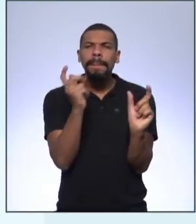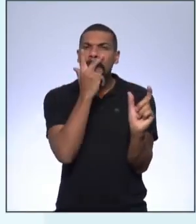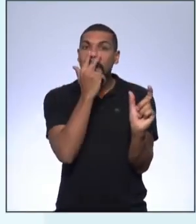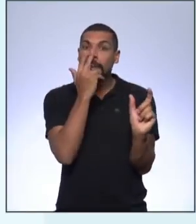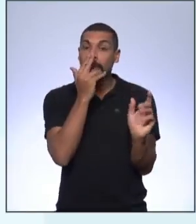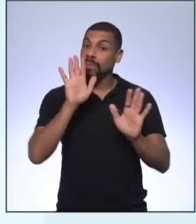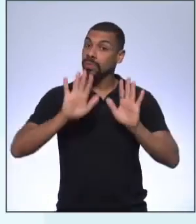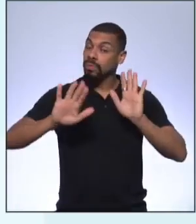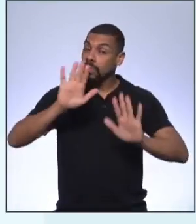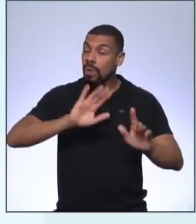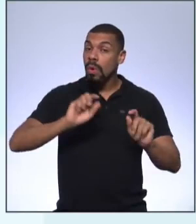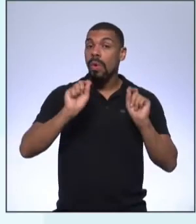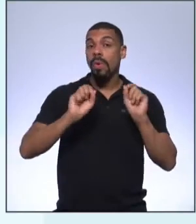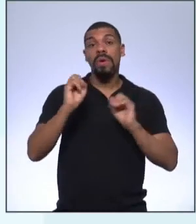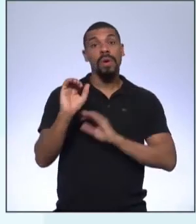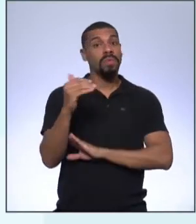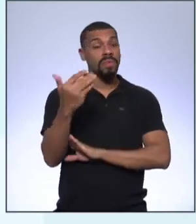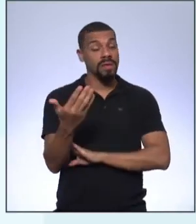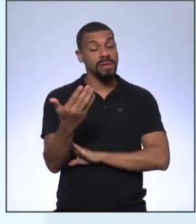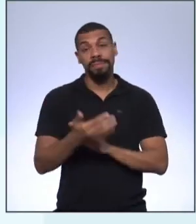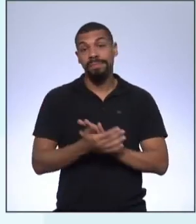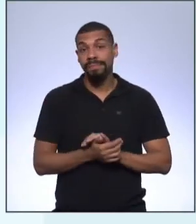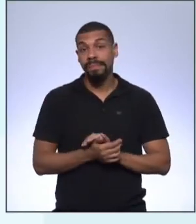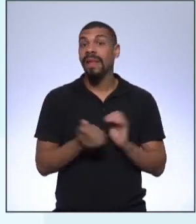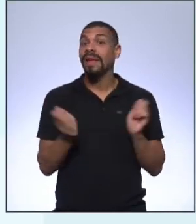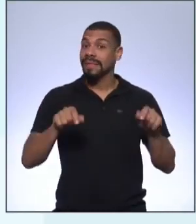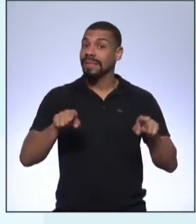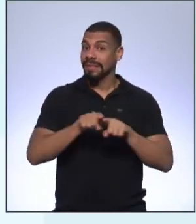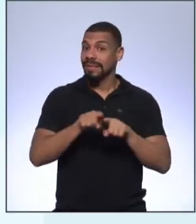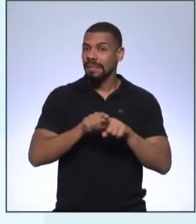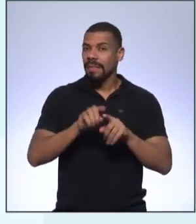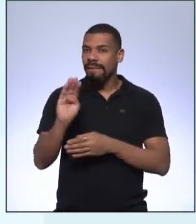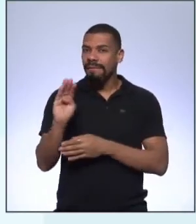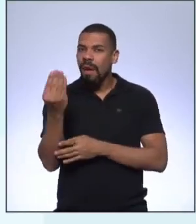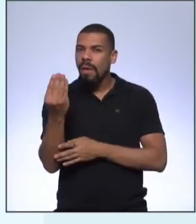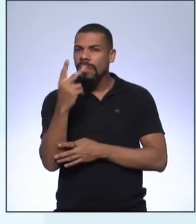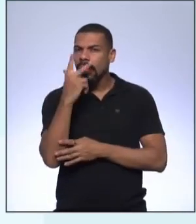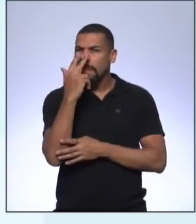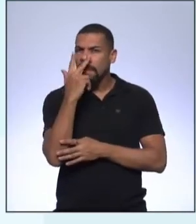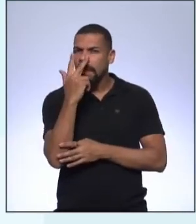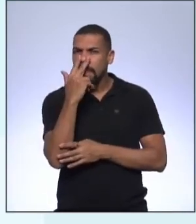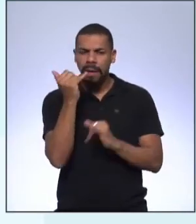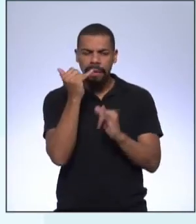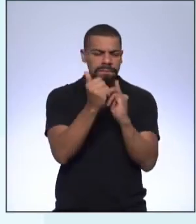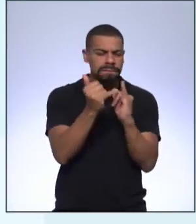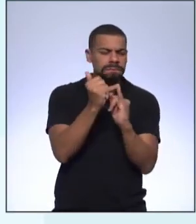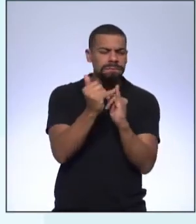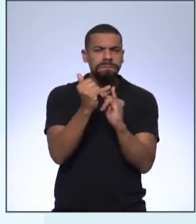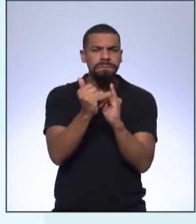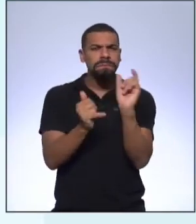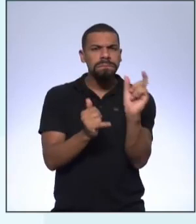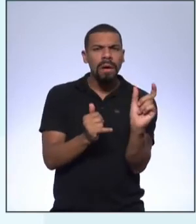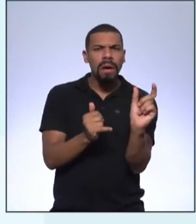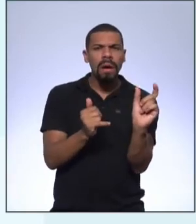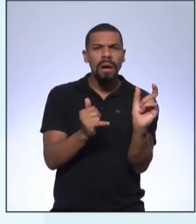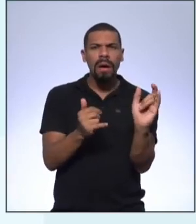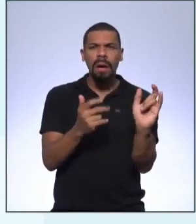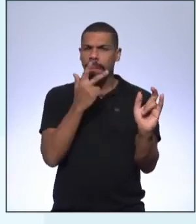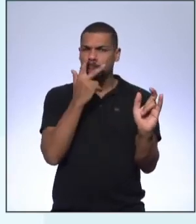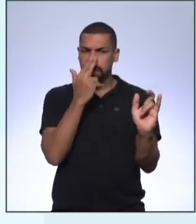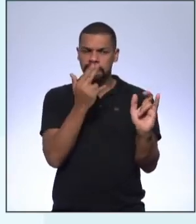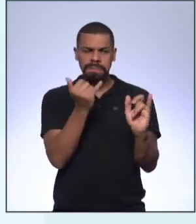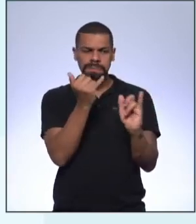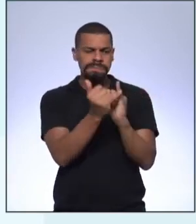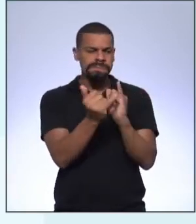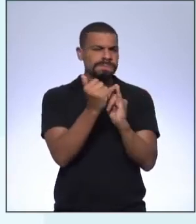que tomar cuidado, por quê? Porque existem também os falsos cognatos, né? Os falsos cognatos são aquelas palavras que parecem